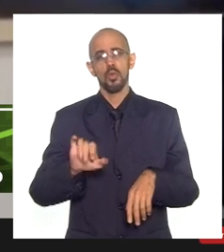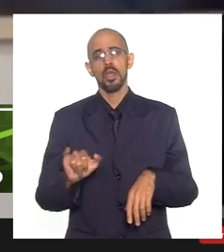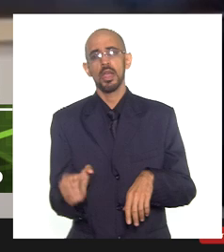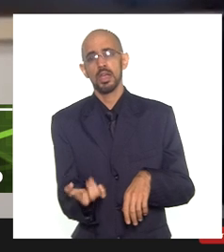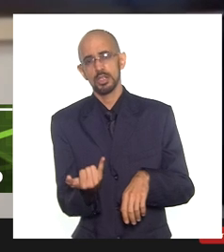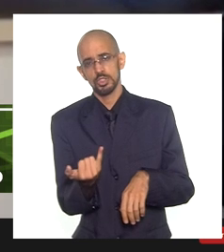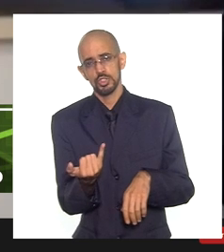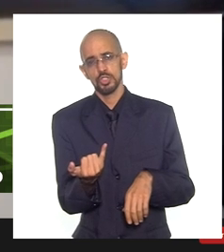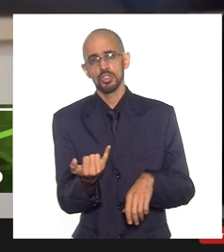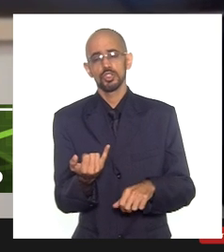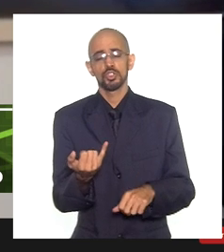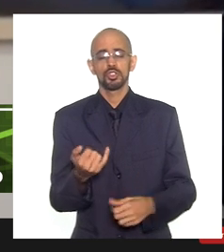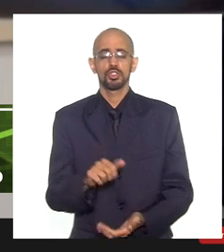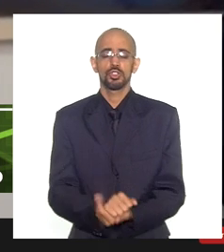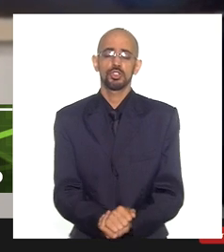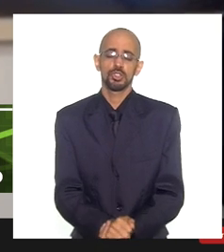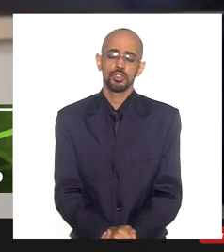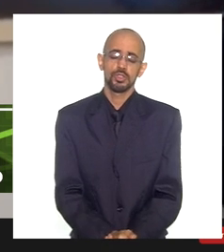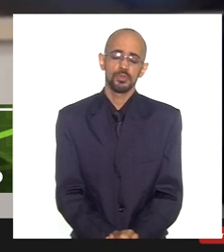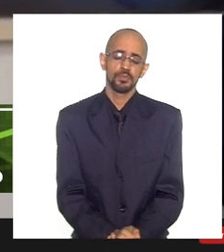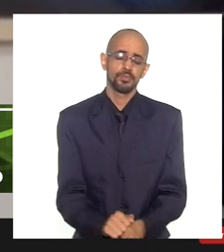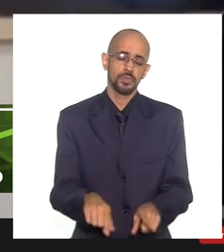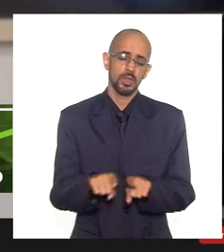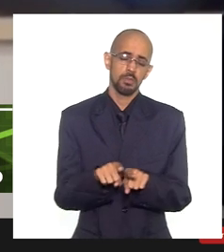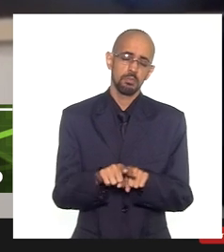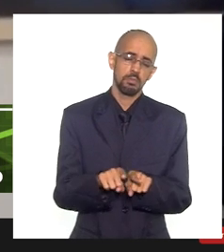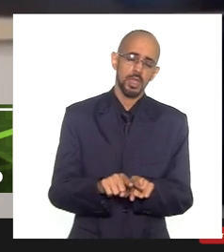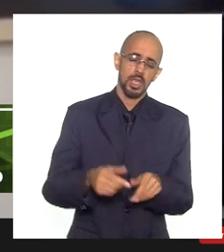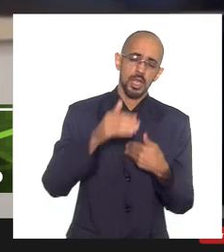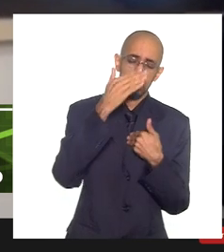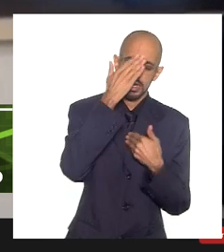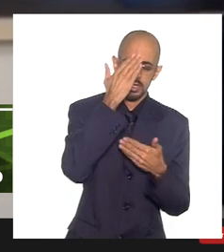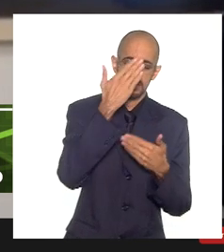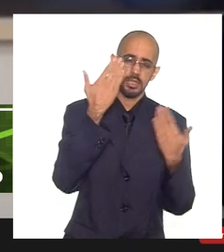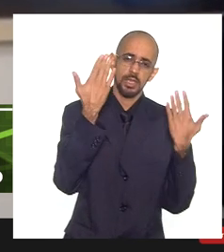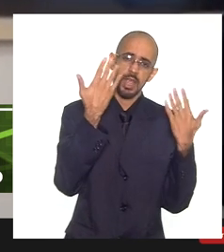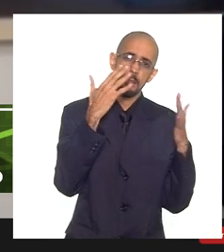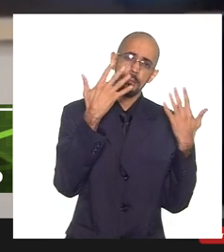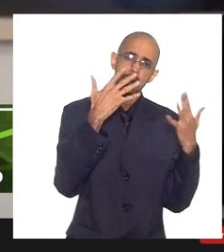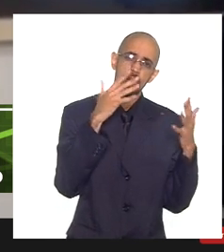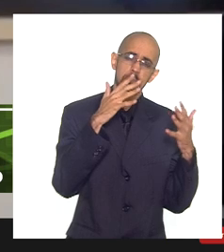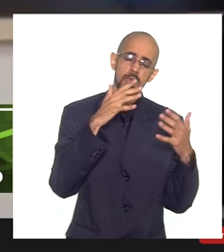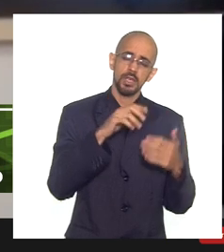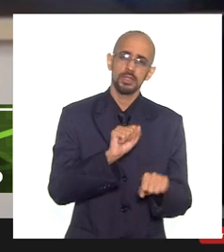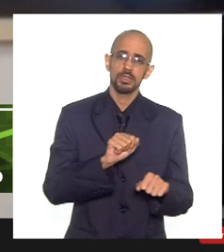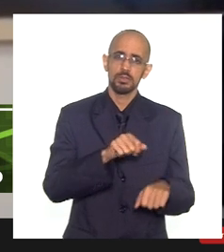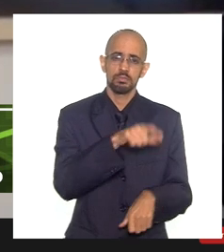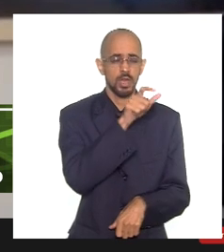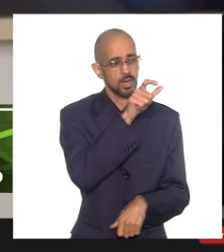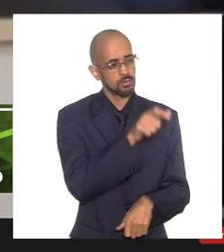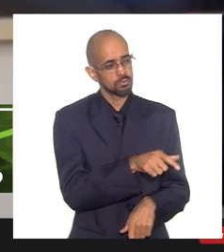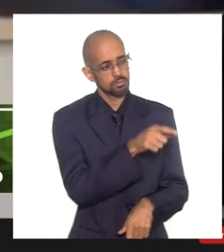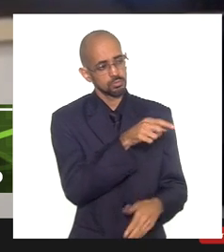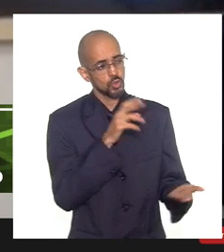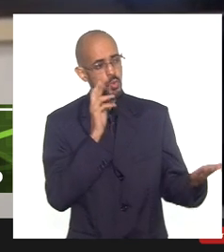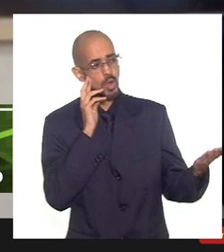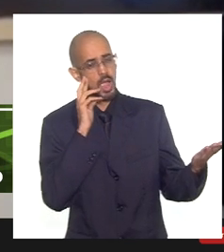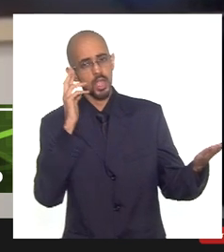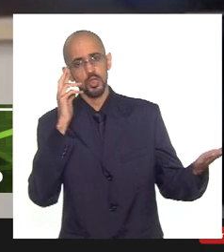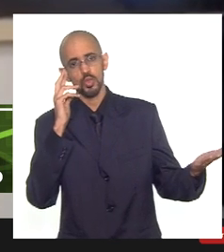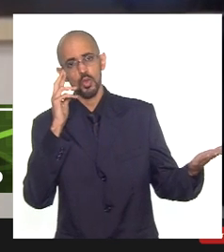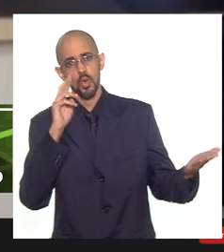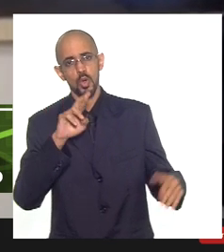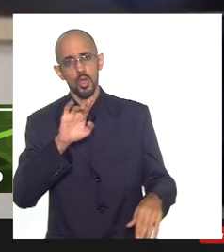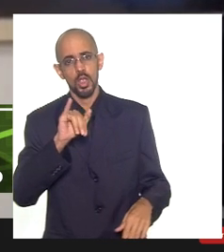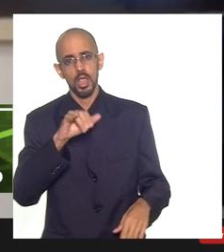a Universidade do Estado do Rio de Janeiro e agradecer e parabenizar o nosso magnífico reitor Ricardo Lodi